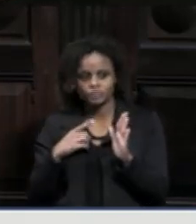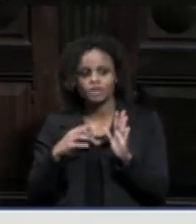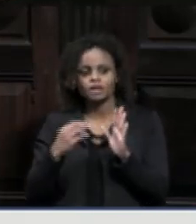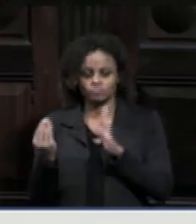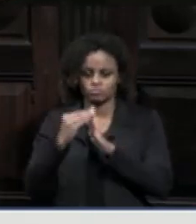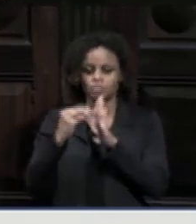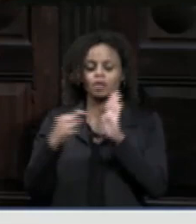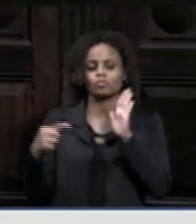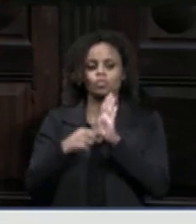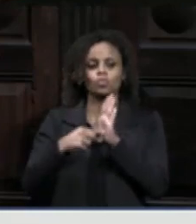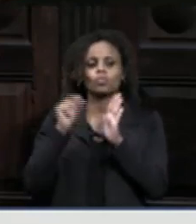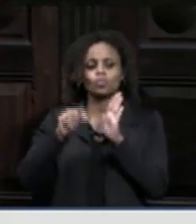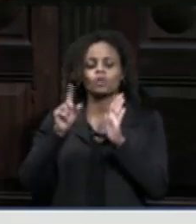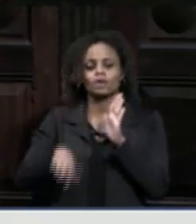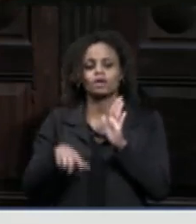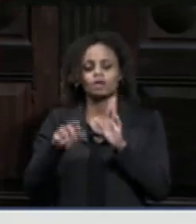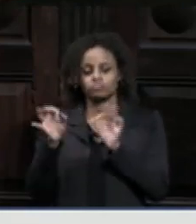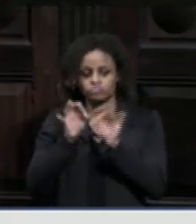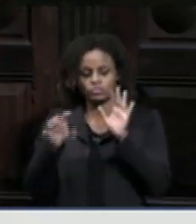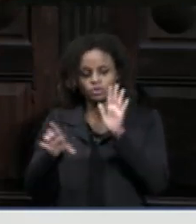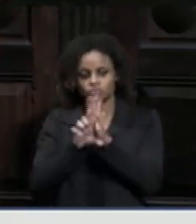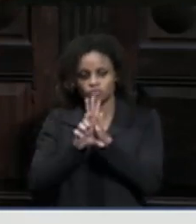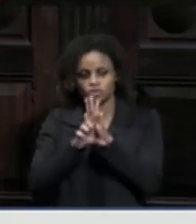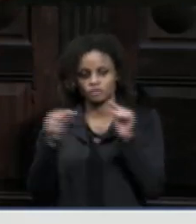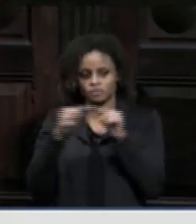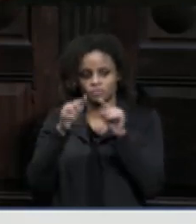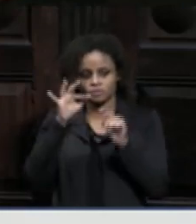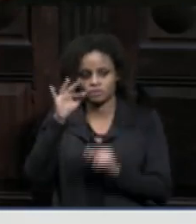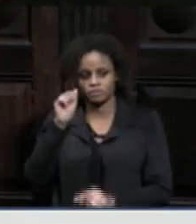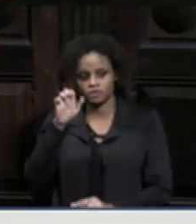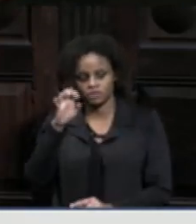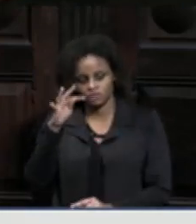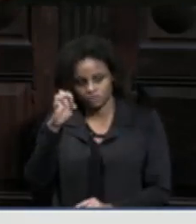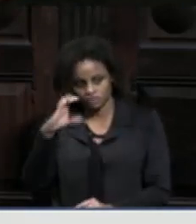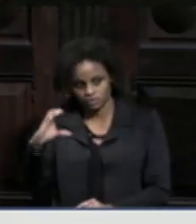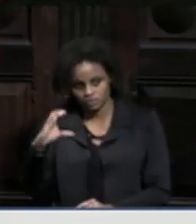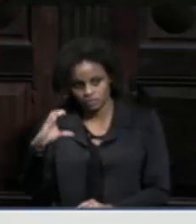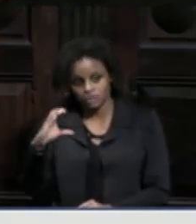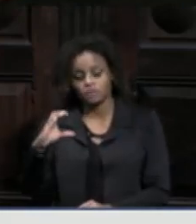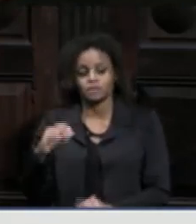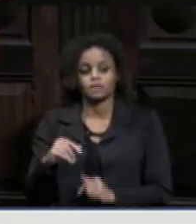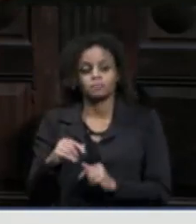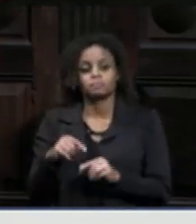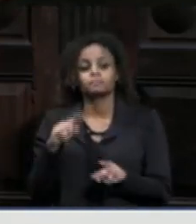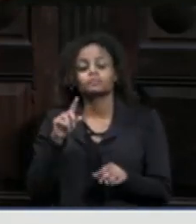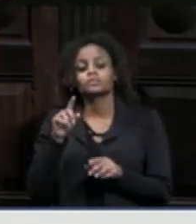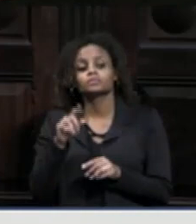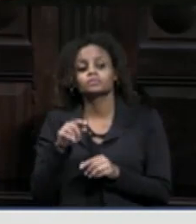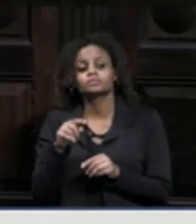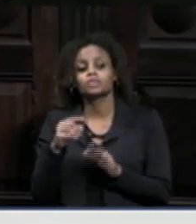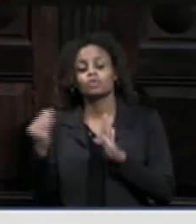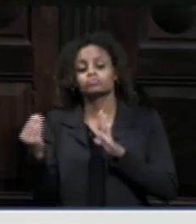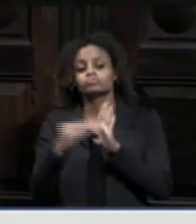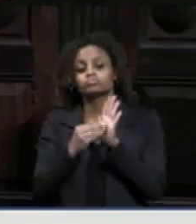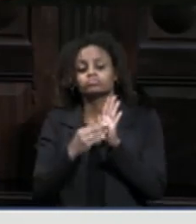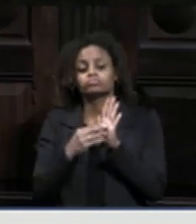retornado. Vossa Excelência tem colocado projetos de vários deputados e colocou esse projeto